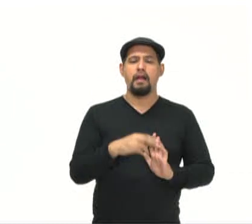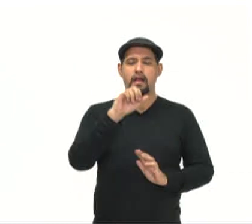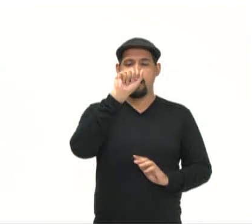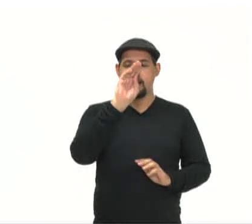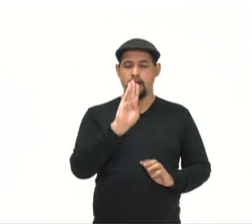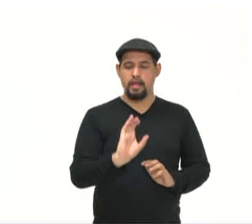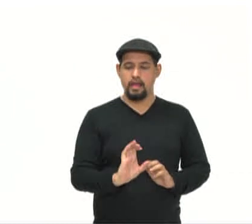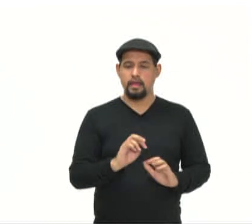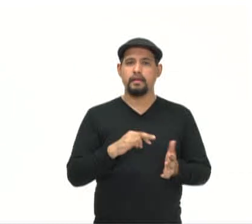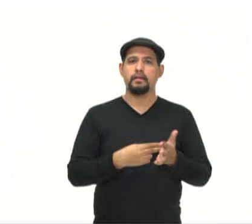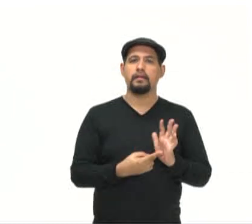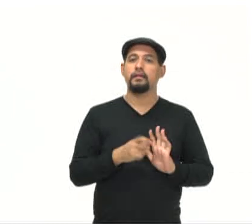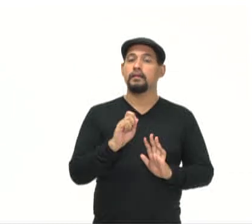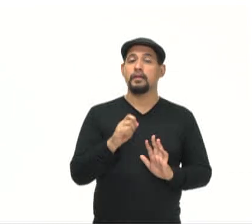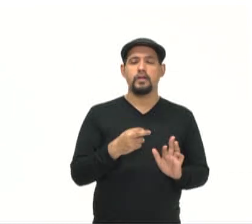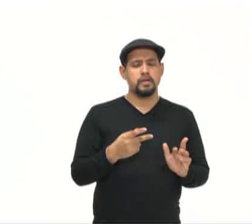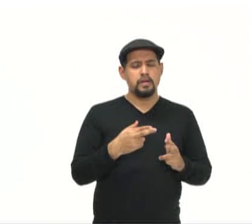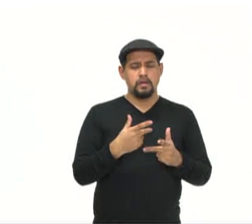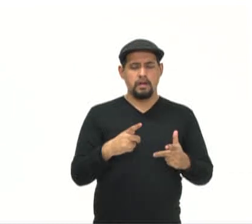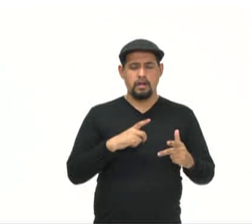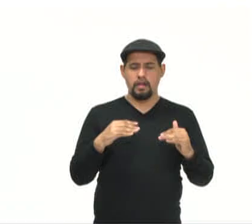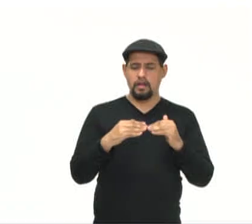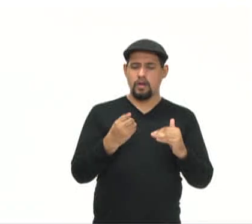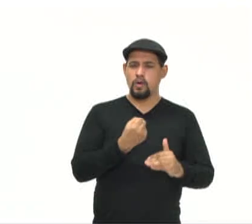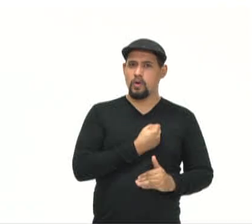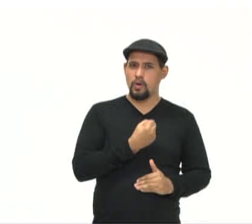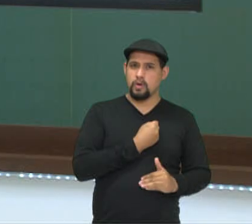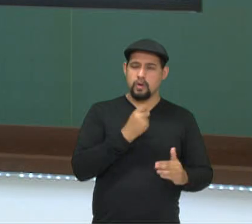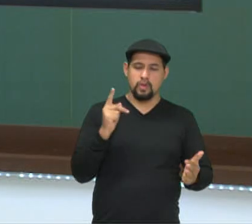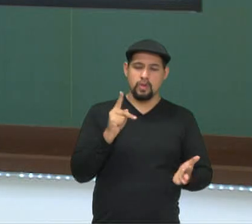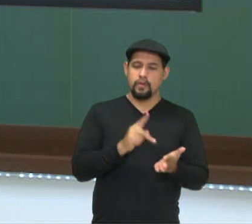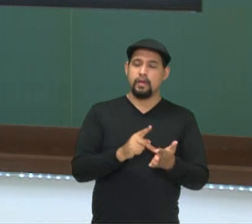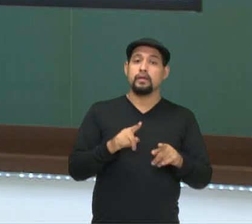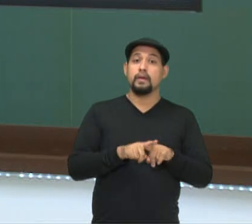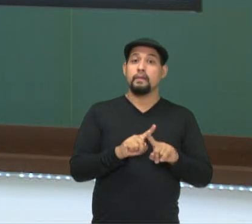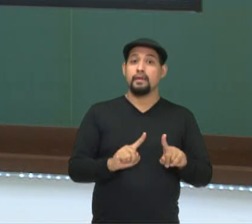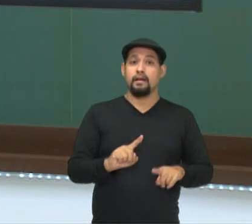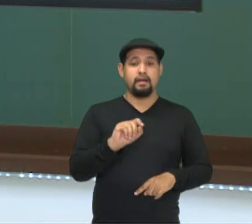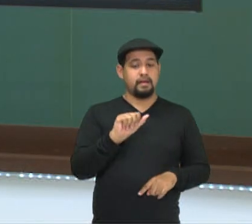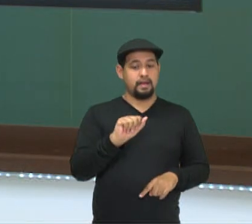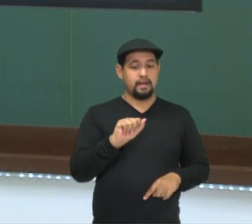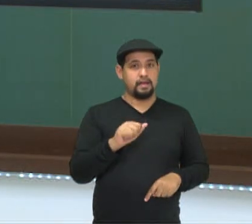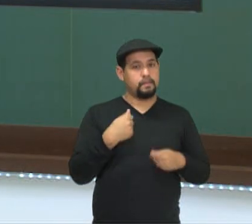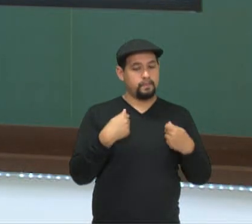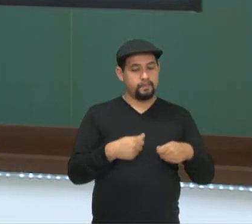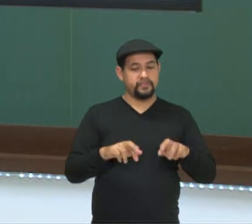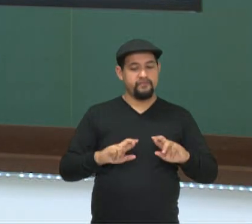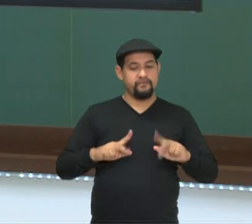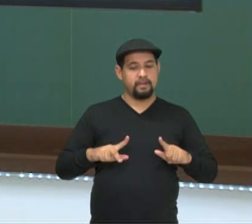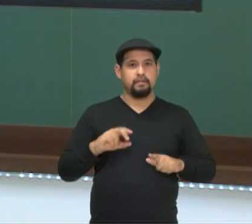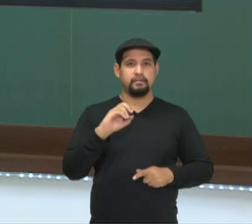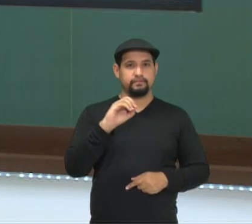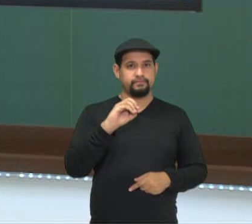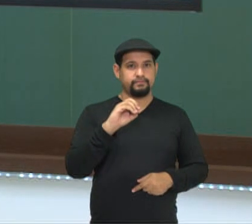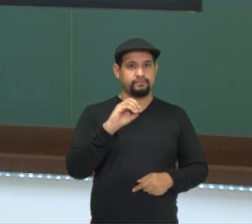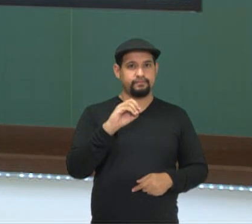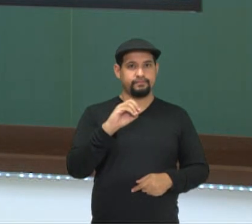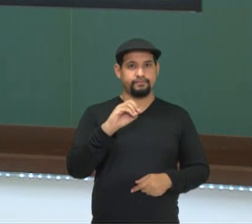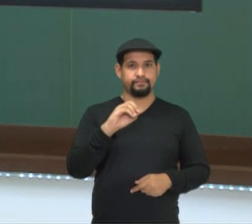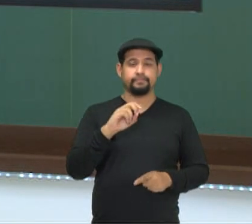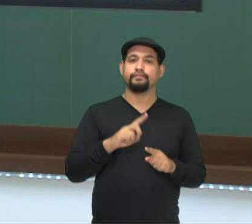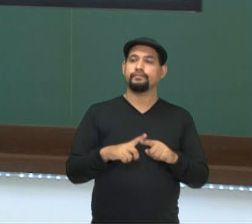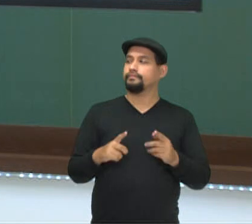b e c são os coeficientes e correspondem aos números reais Lembrando que o a tem que ser diferente de zero